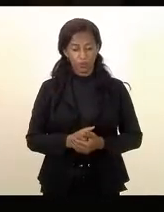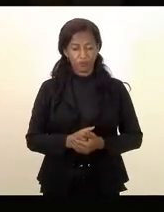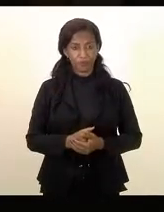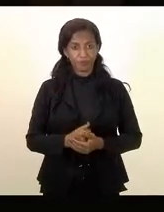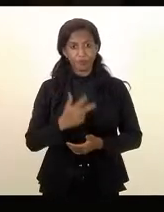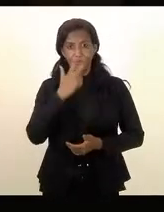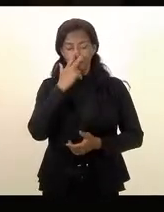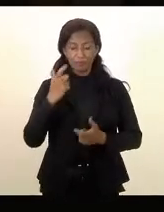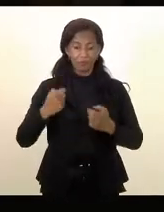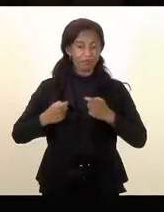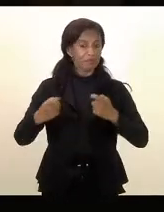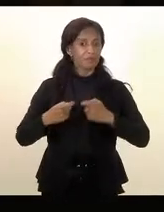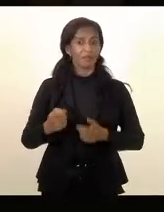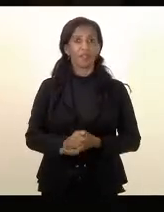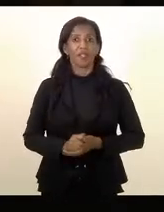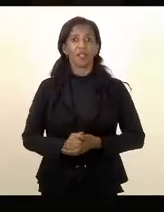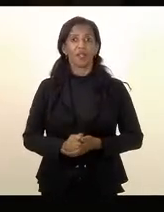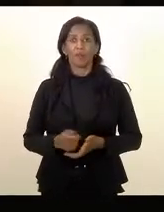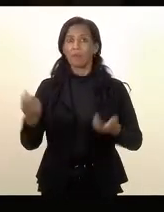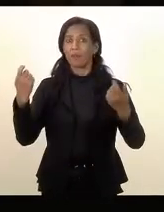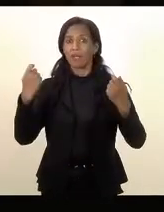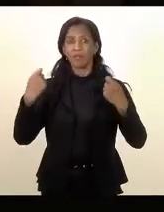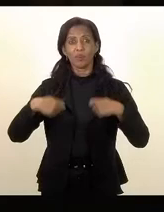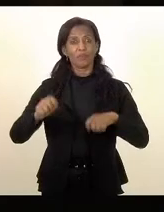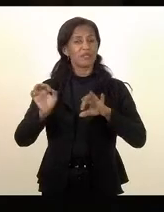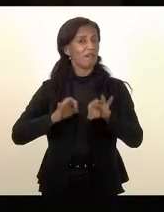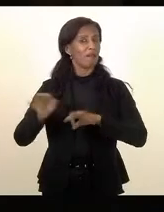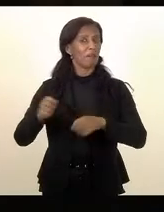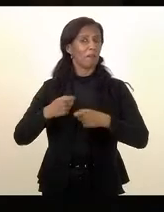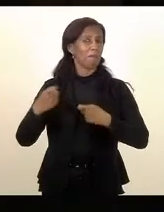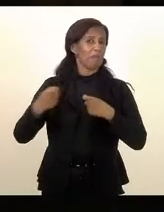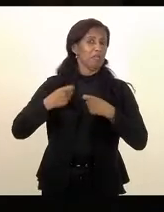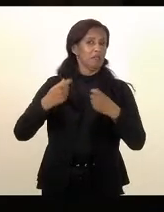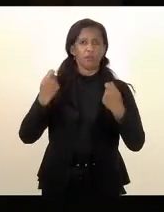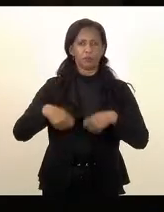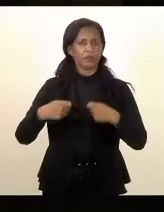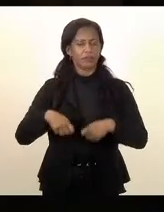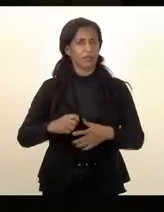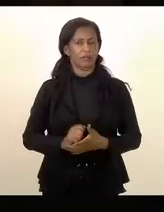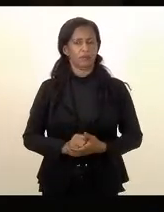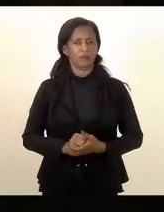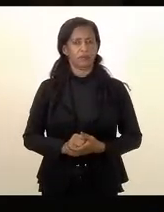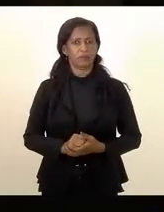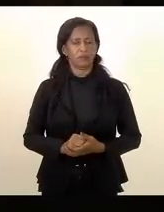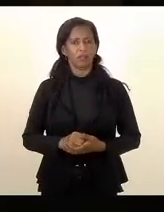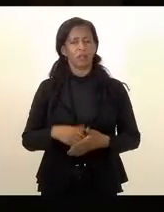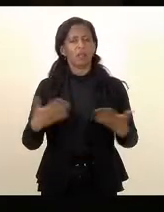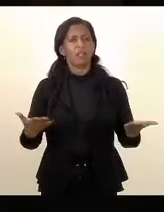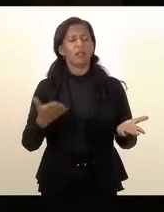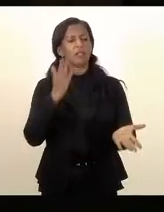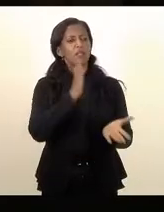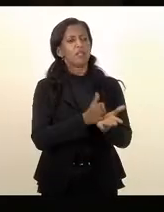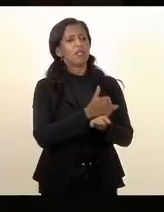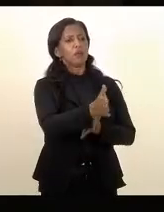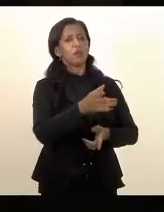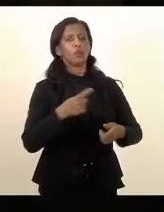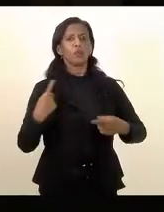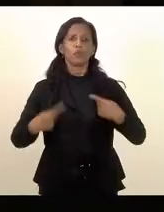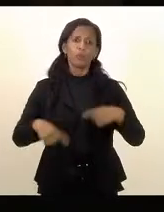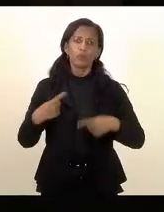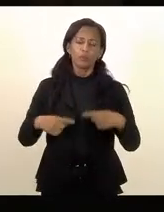agora não era de forma alguma para a gente estar nesta quer dizer que rumo político